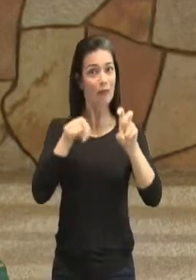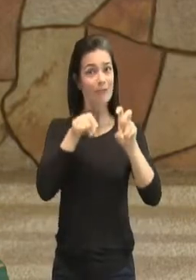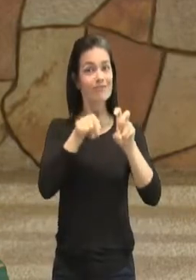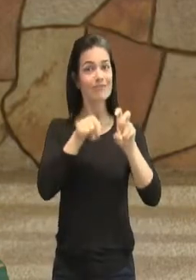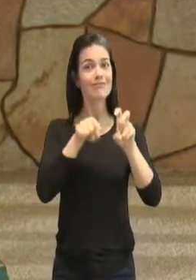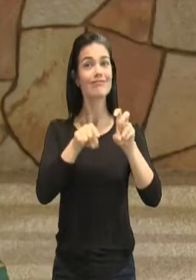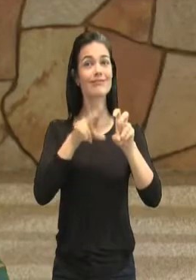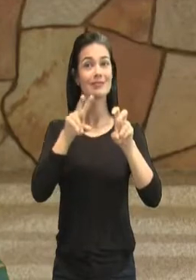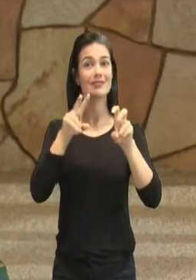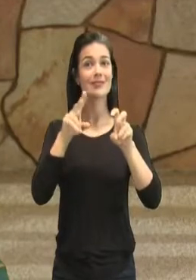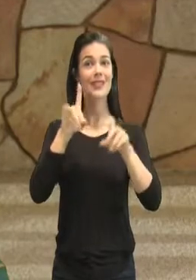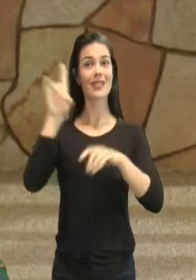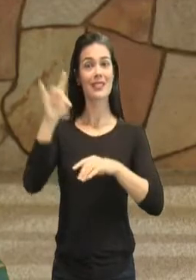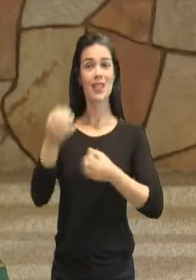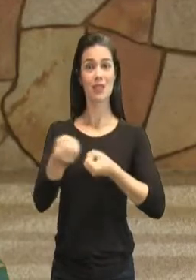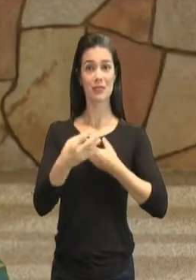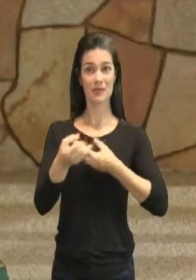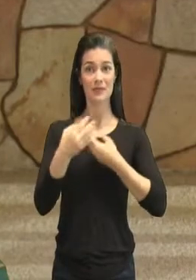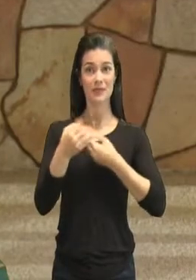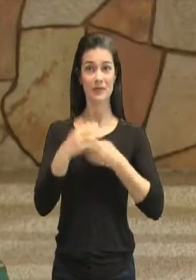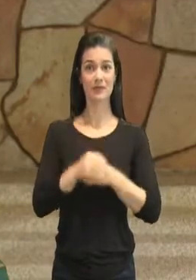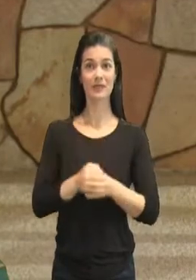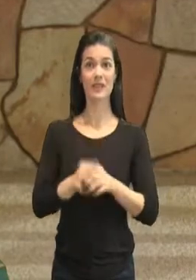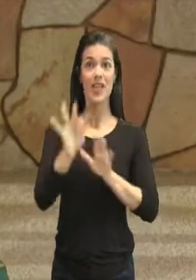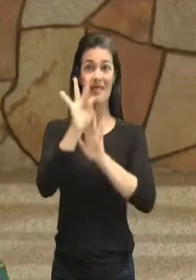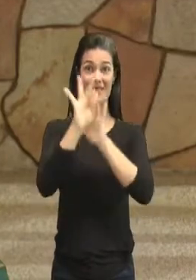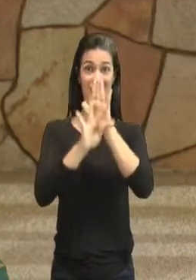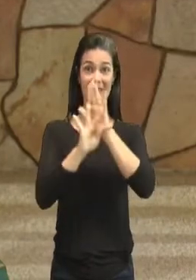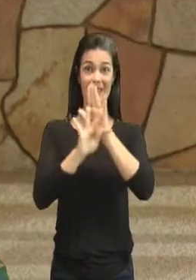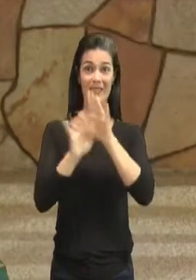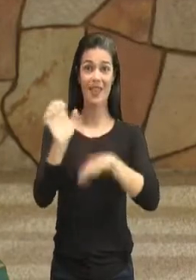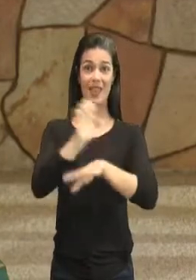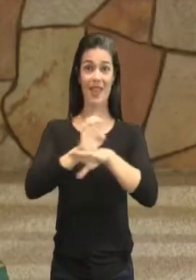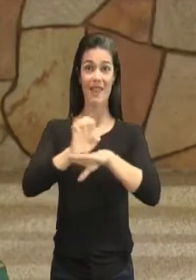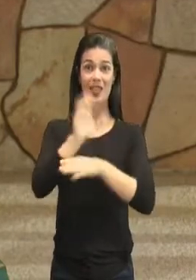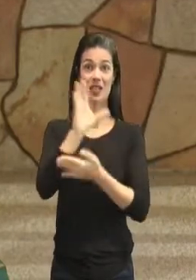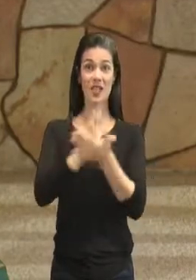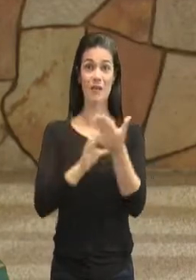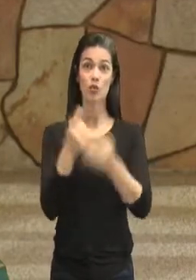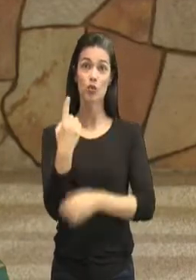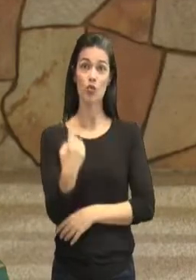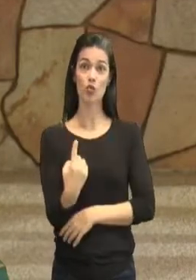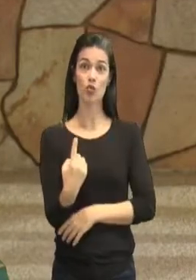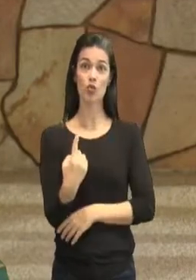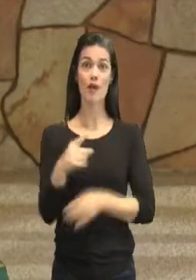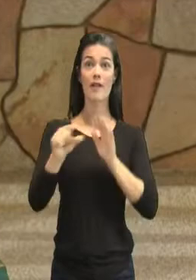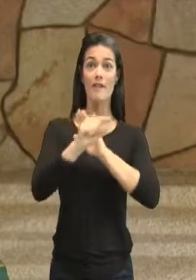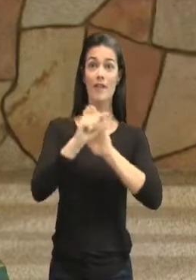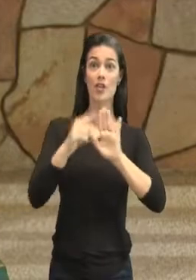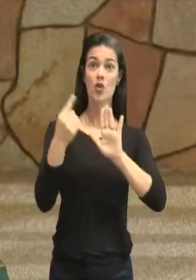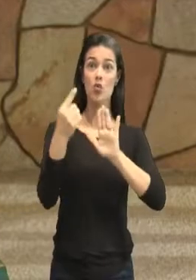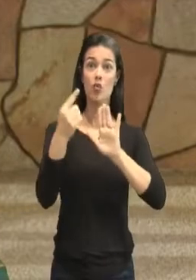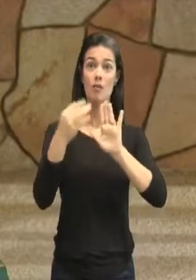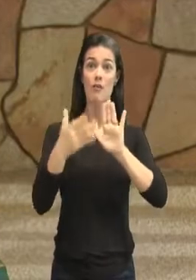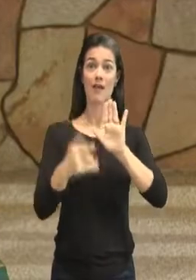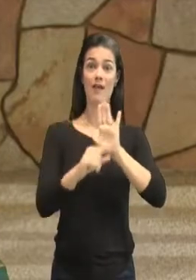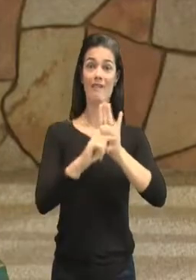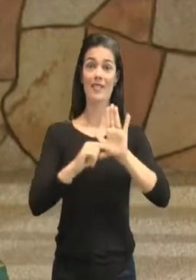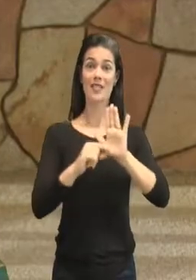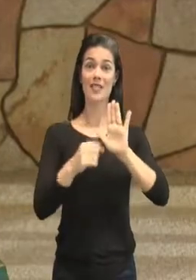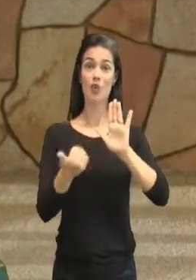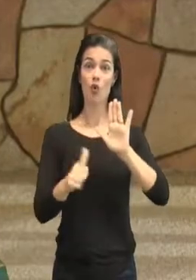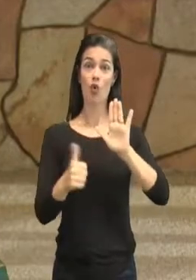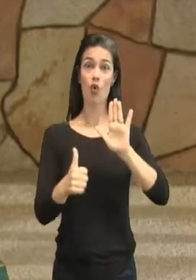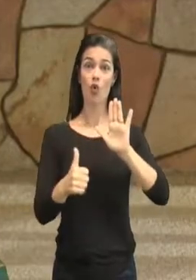meio da sua palavra. Nós temos o texto de Efésios, no capítulo 1, dos versos 1 a 11, o trecho